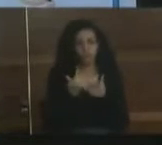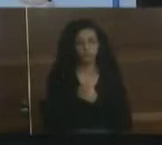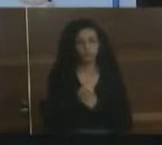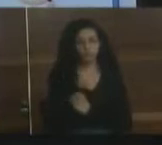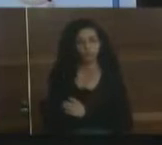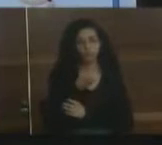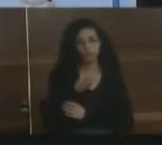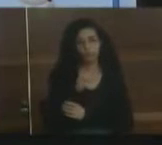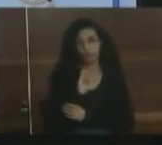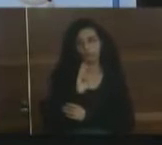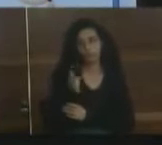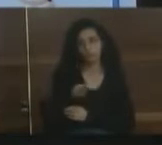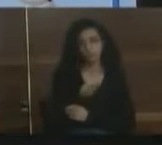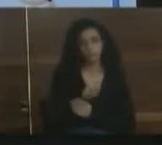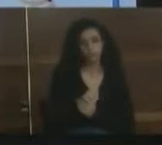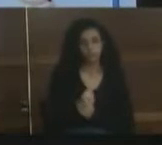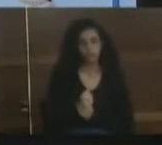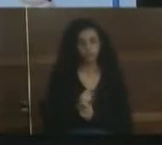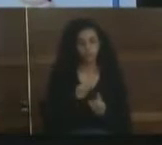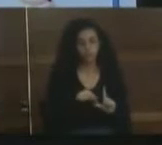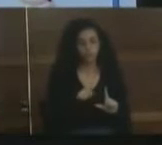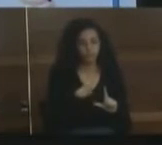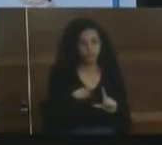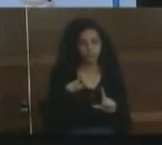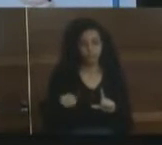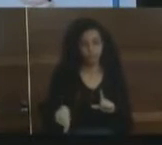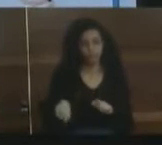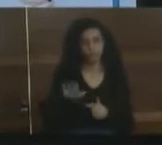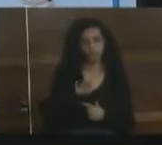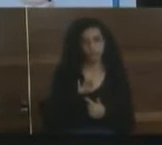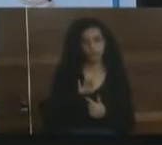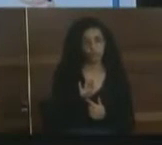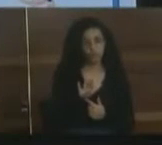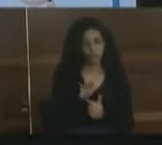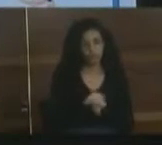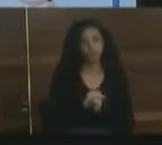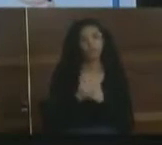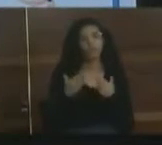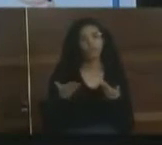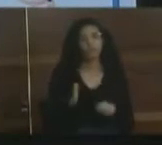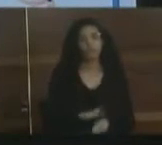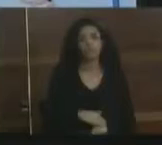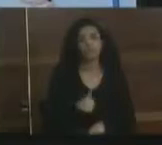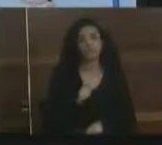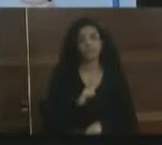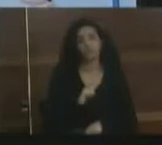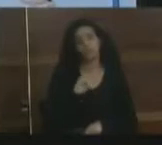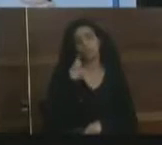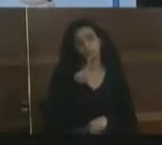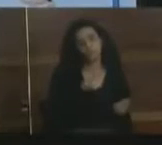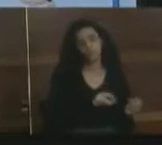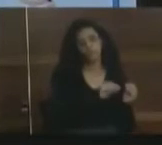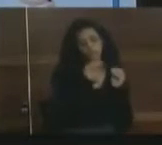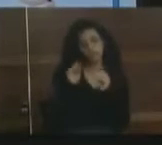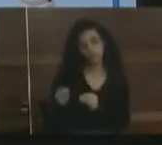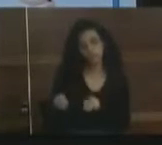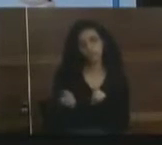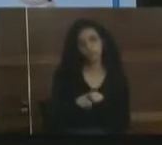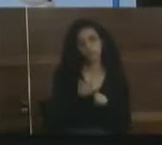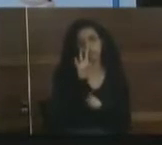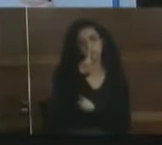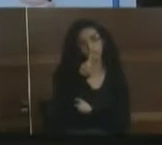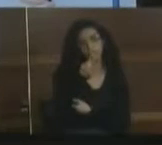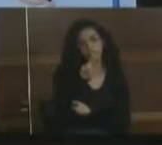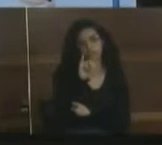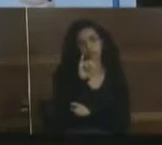43 milhões o gráfico abaixo demonstra a quais são as modas receita que são as transferências correntes e as